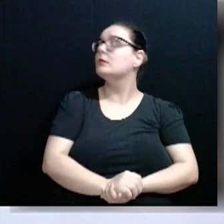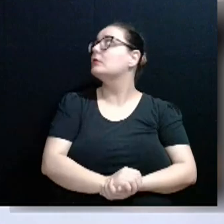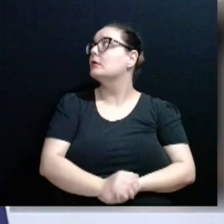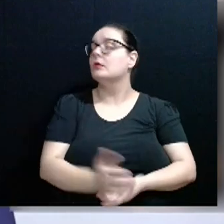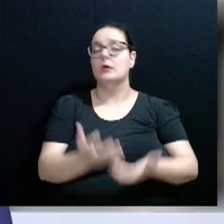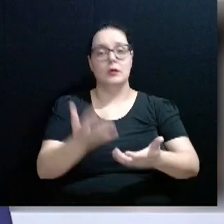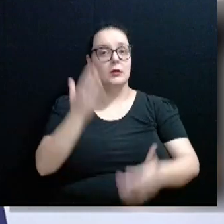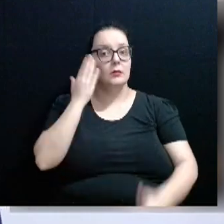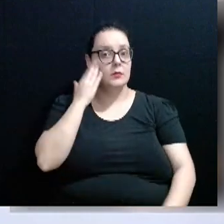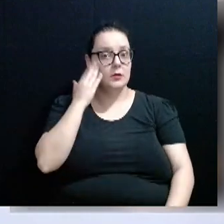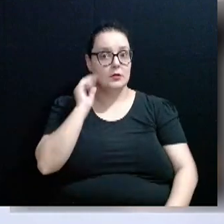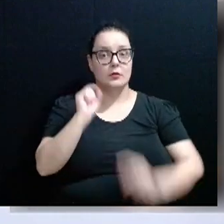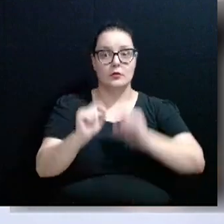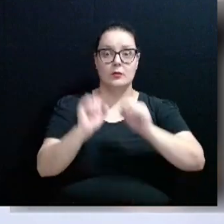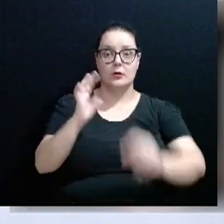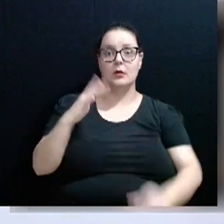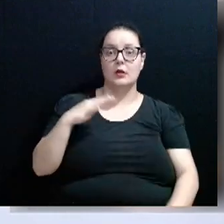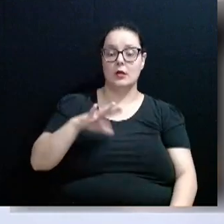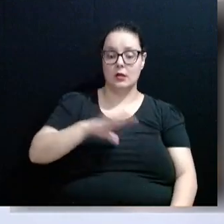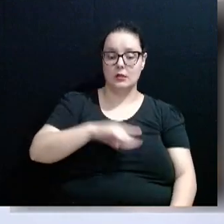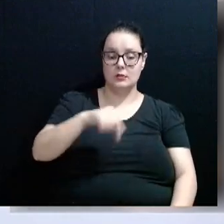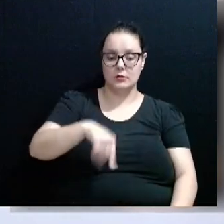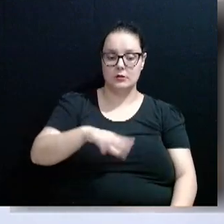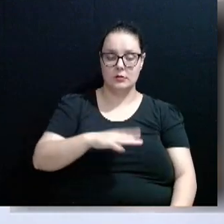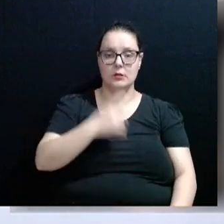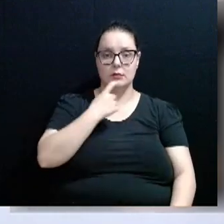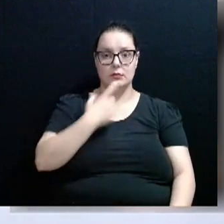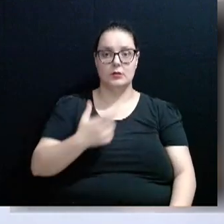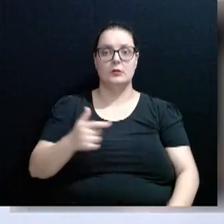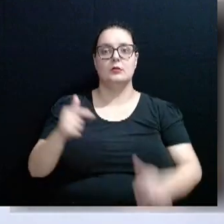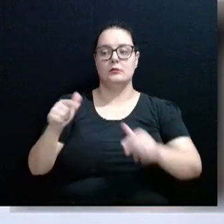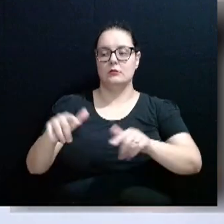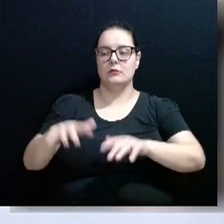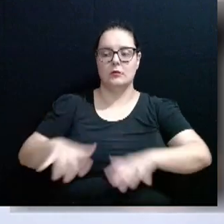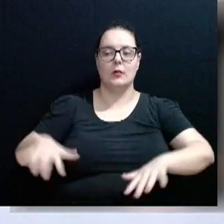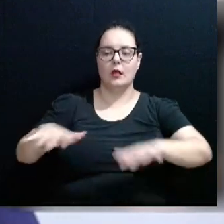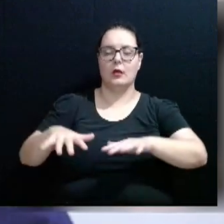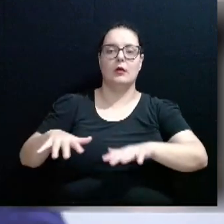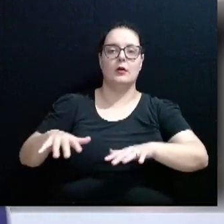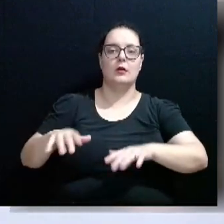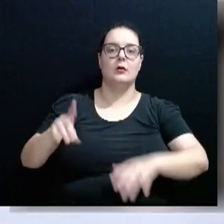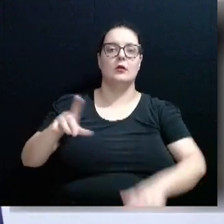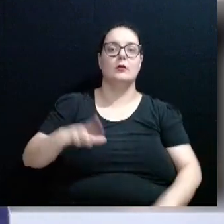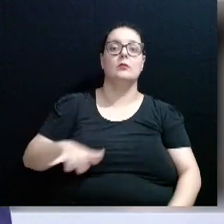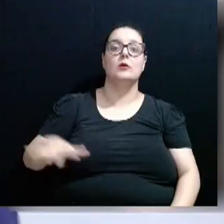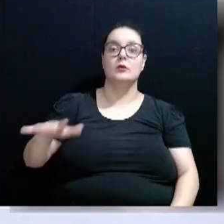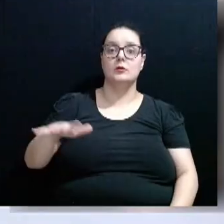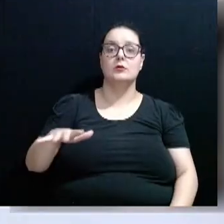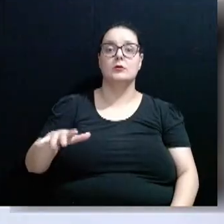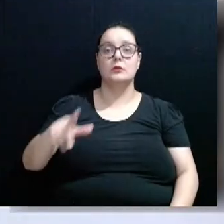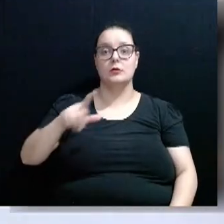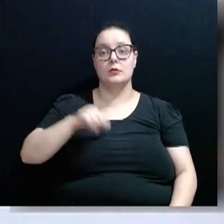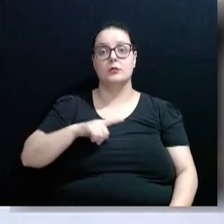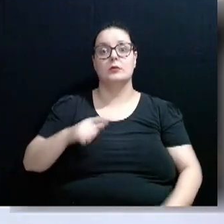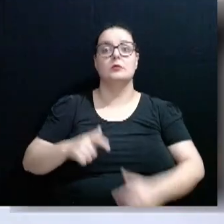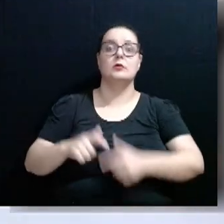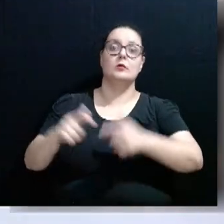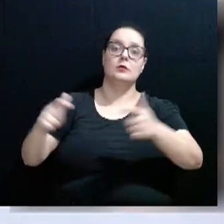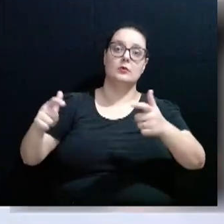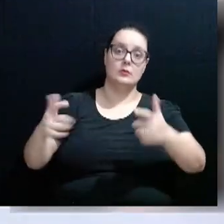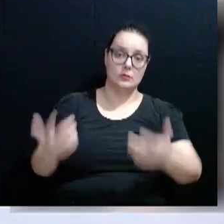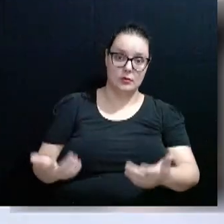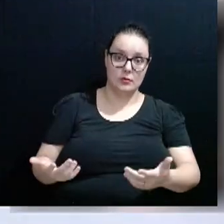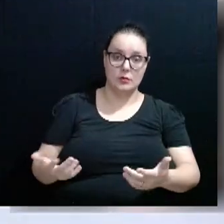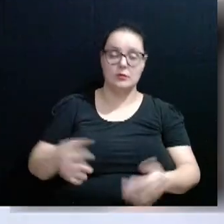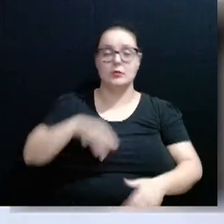de Campinas, nós temos aqui territórios, áreas, distritos que tem uma demanda muito alta de animais de